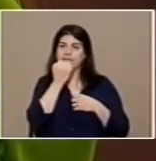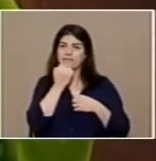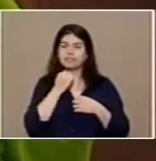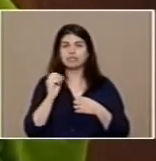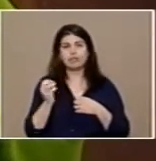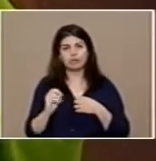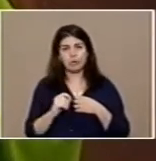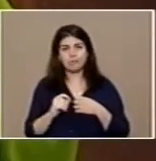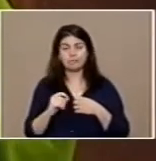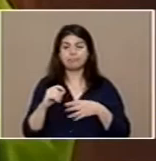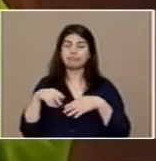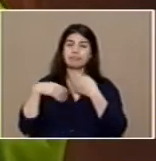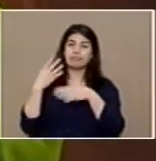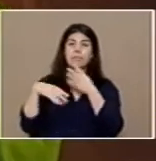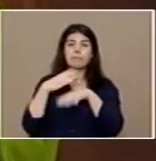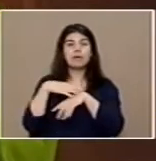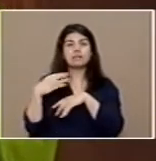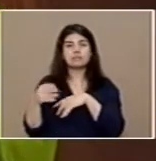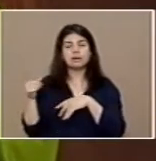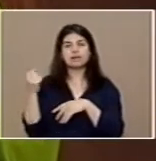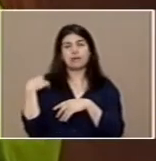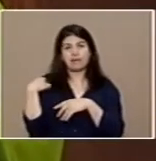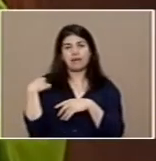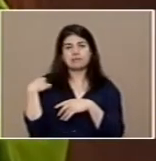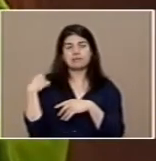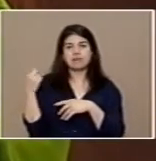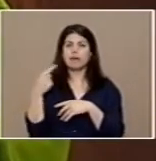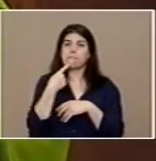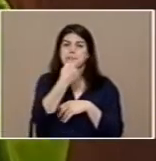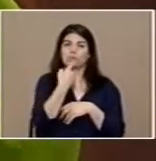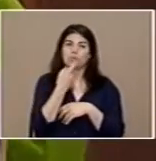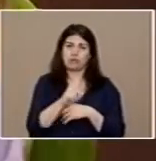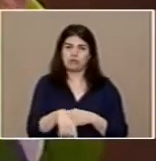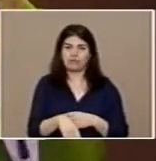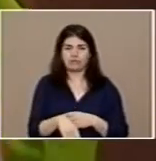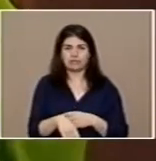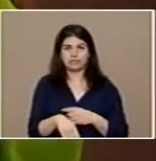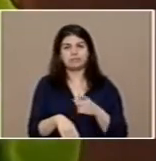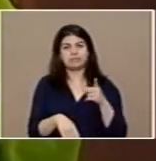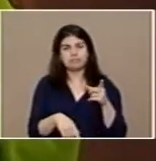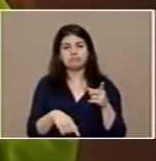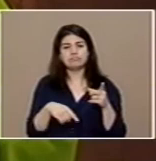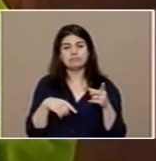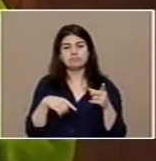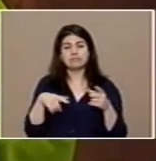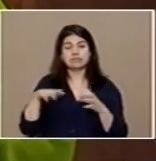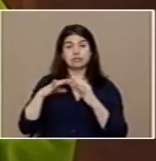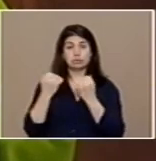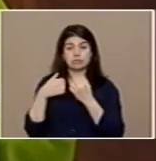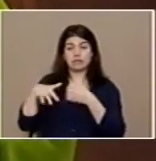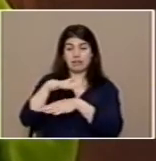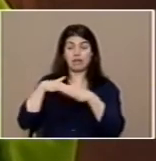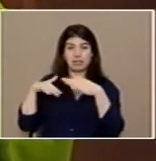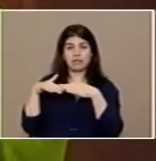a pedir a Jesus que explicasse melhor a sua teoria a sua tese sobre aquele problema que era um problema naquela sociedade